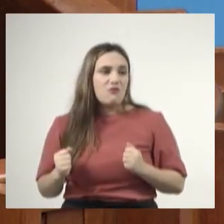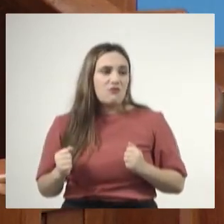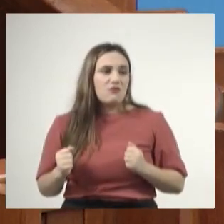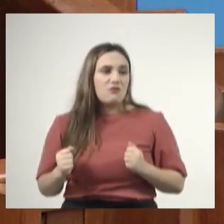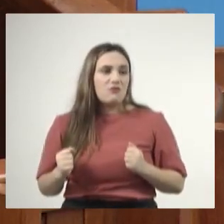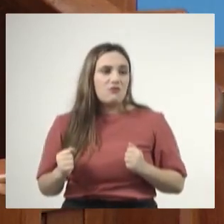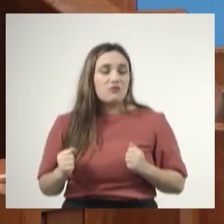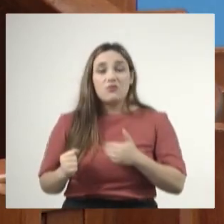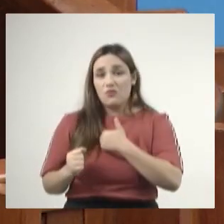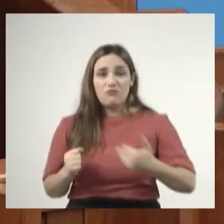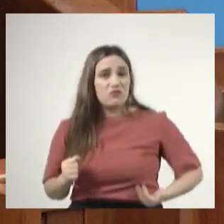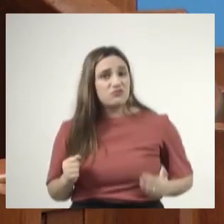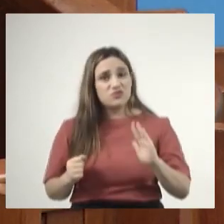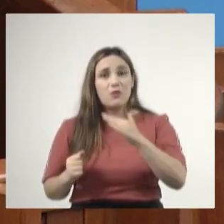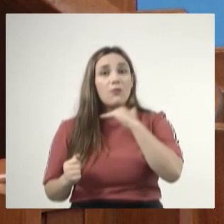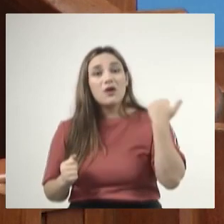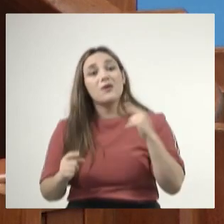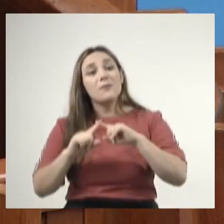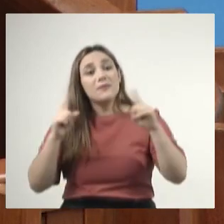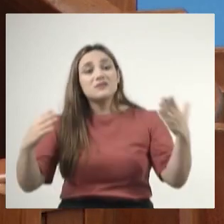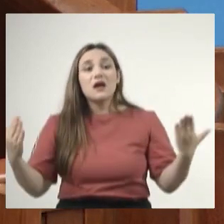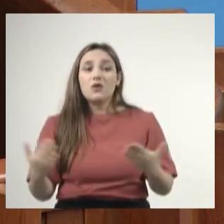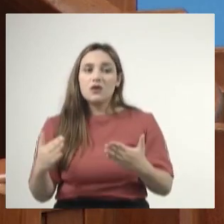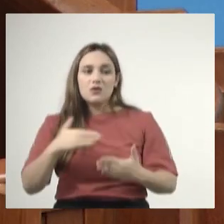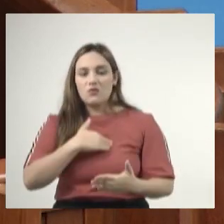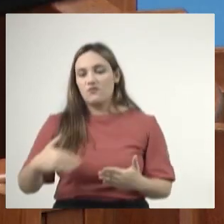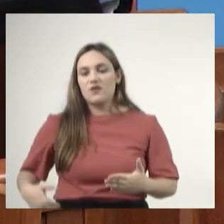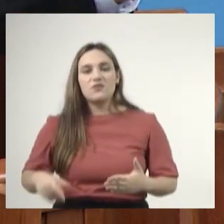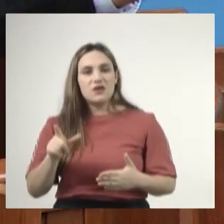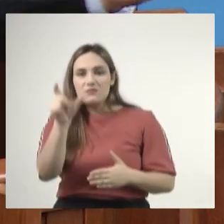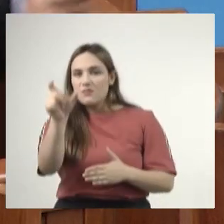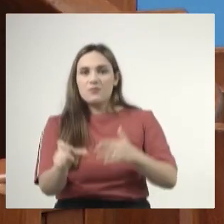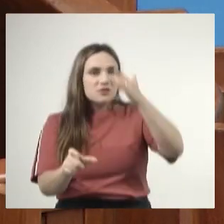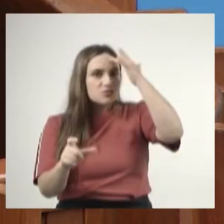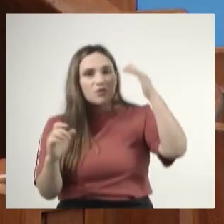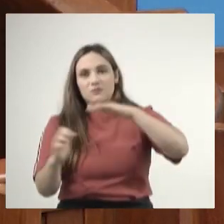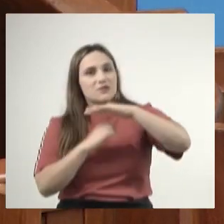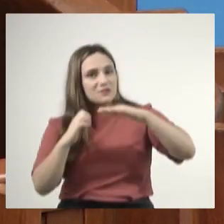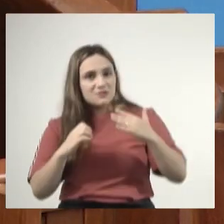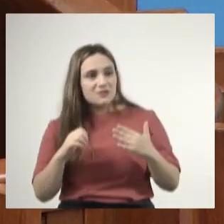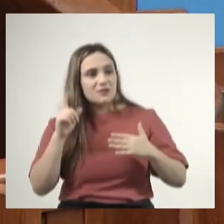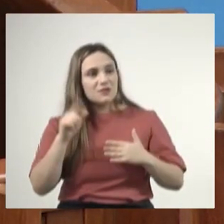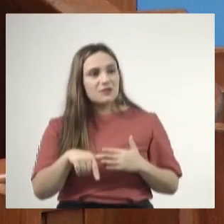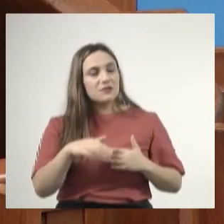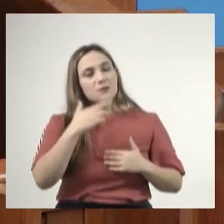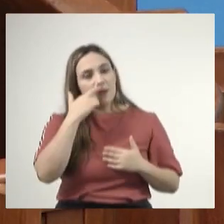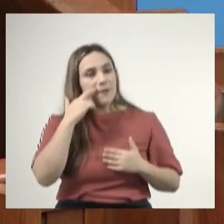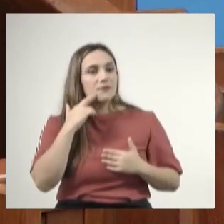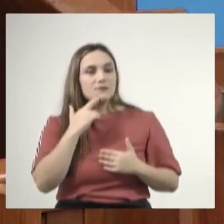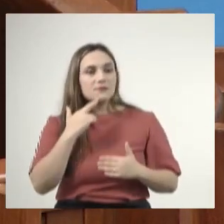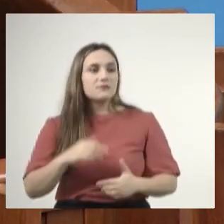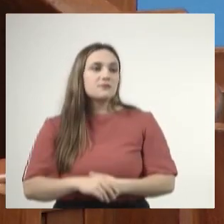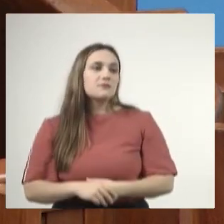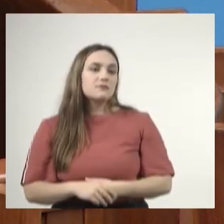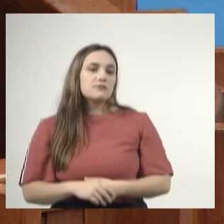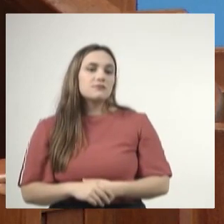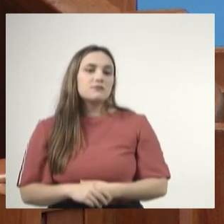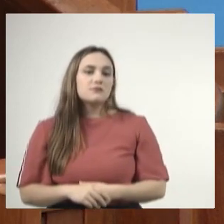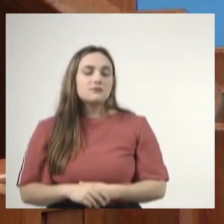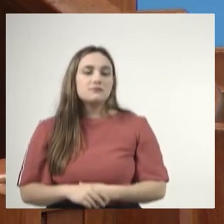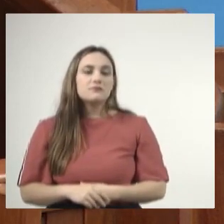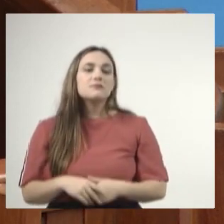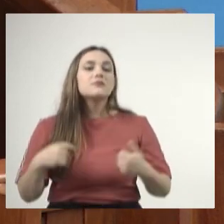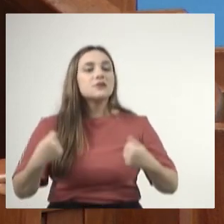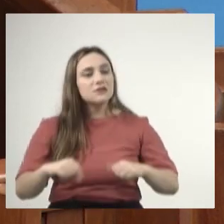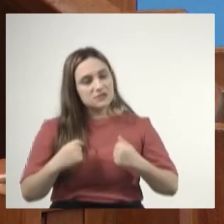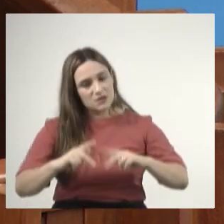no meio de nós, já faleceu. Mas o governo é único. E o governo que aí está hoje chama-se Eduardo Riedel. Ele tem que, pelo menos,